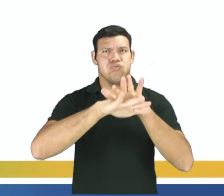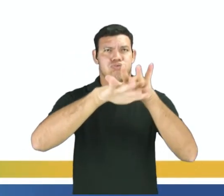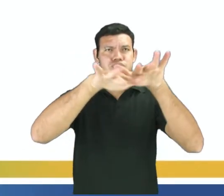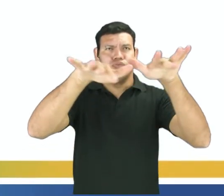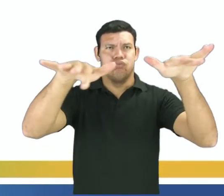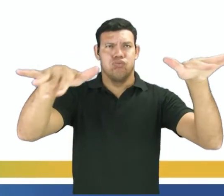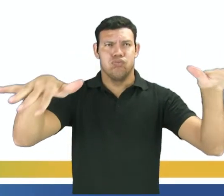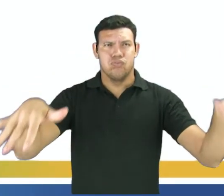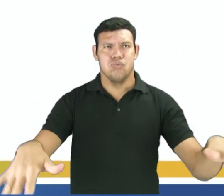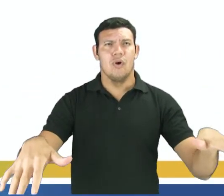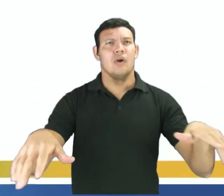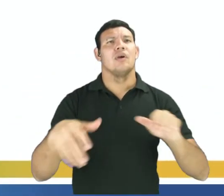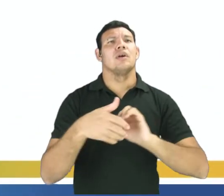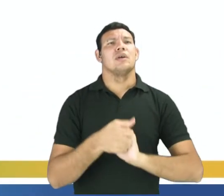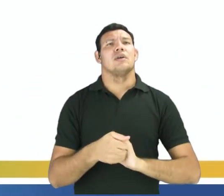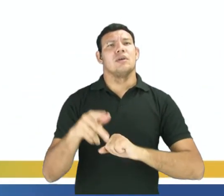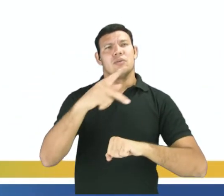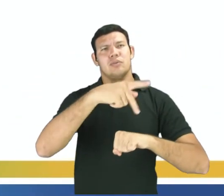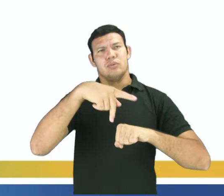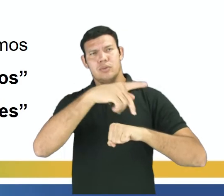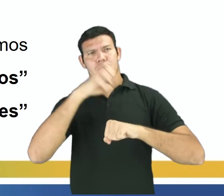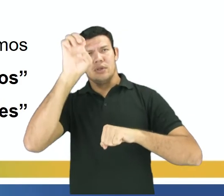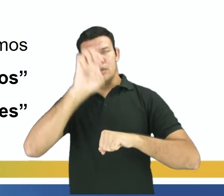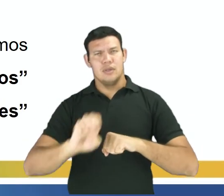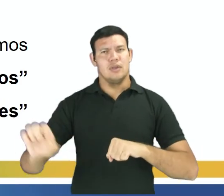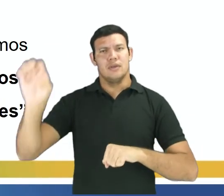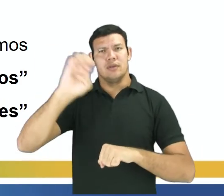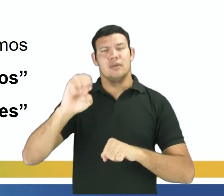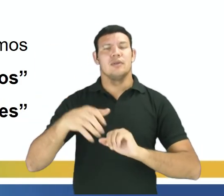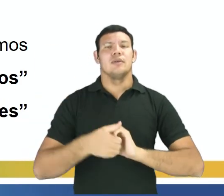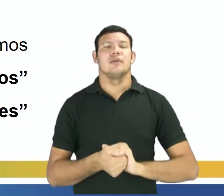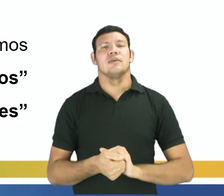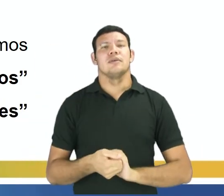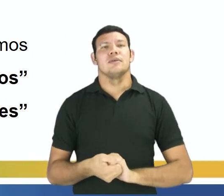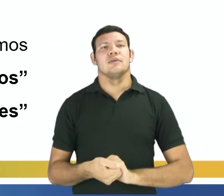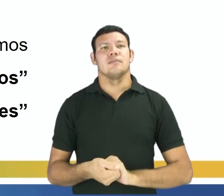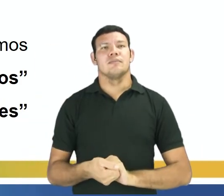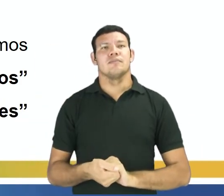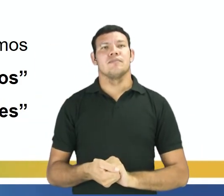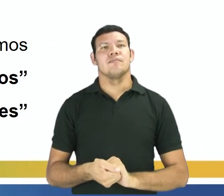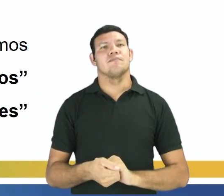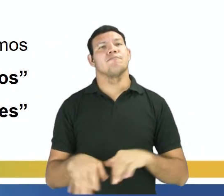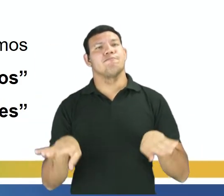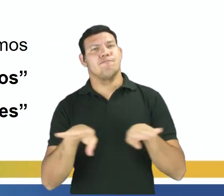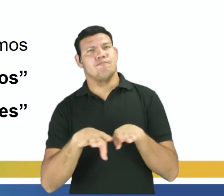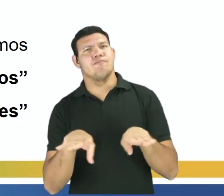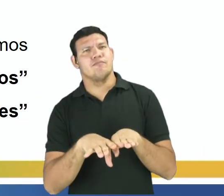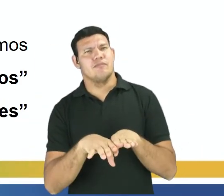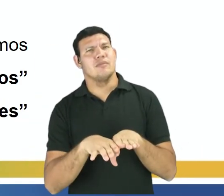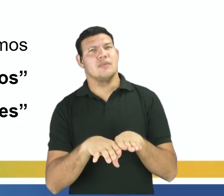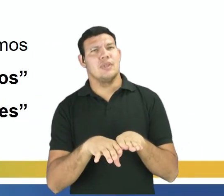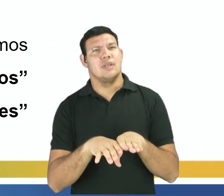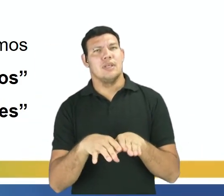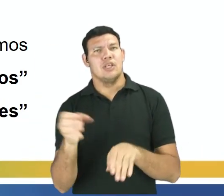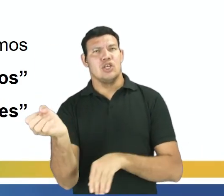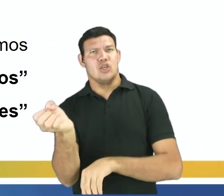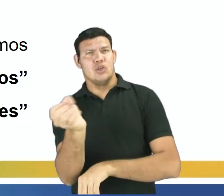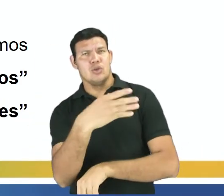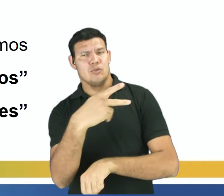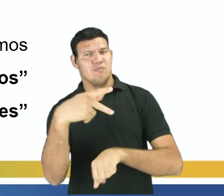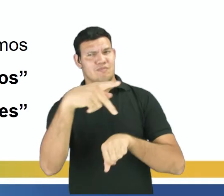entre outros, e aos Estados Unidos e Japão. Quanto à industrialização tardia, também chamada de novos